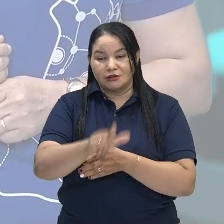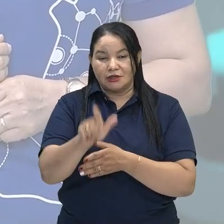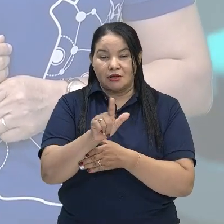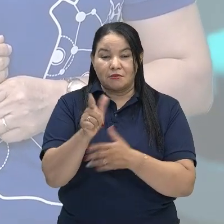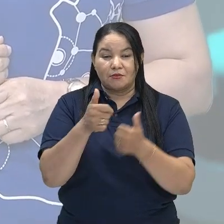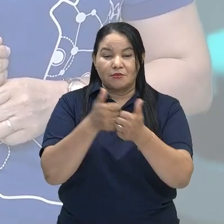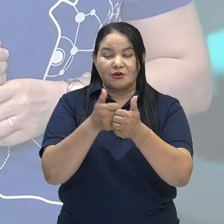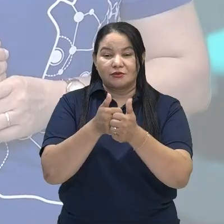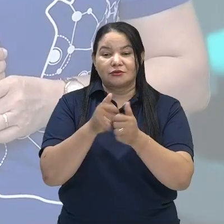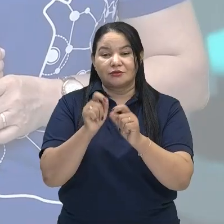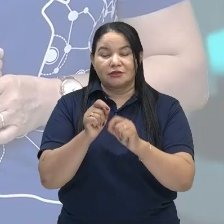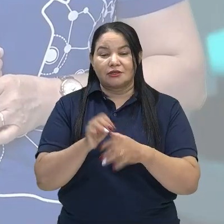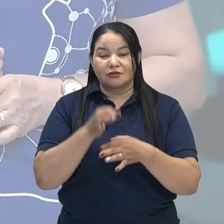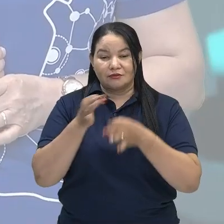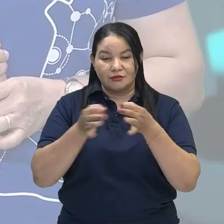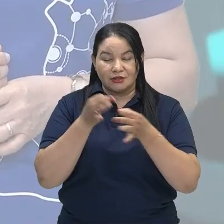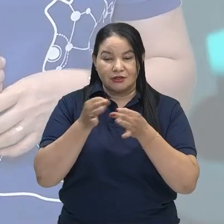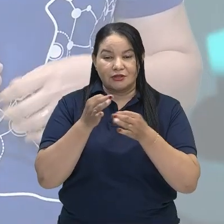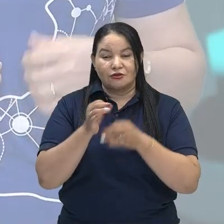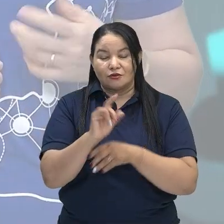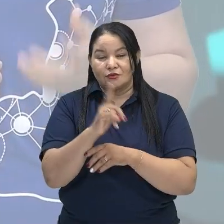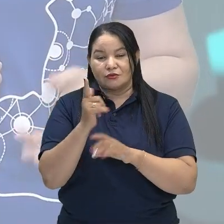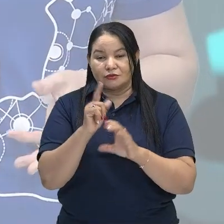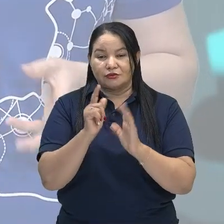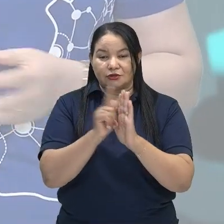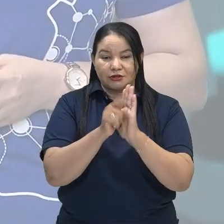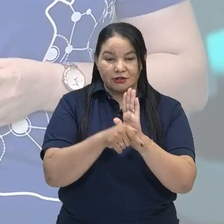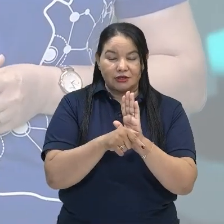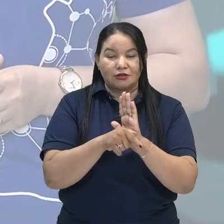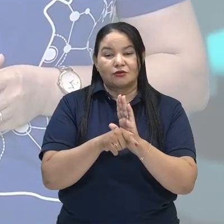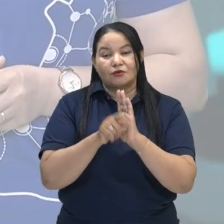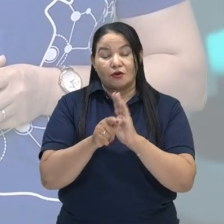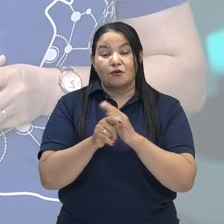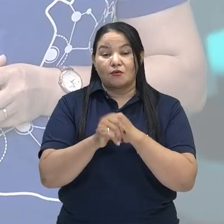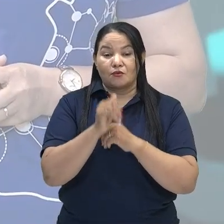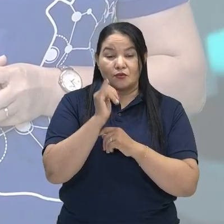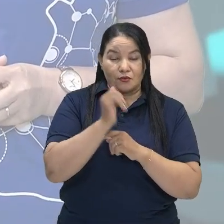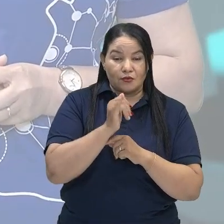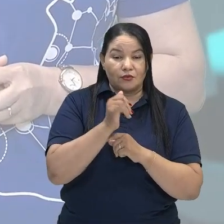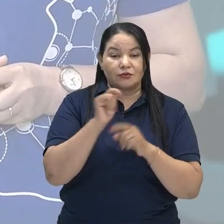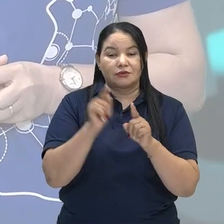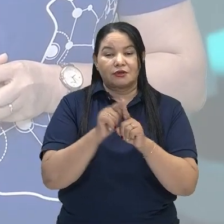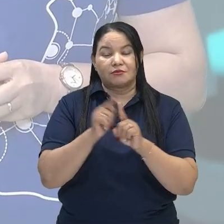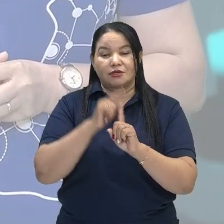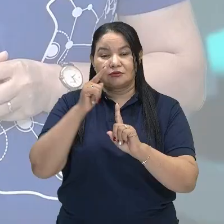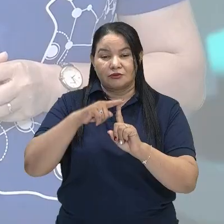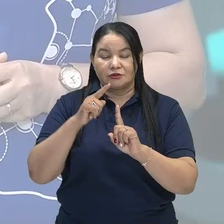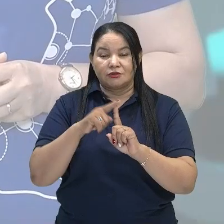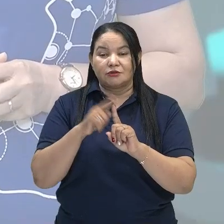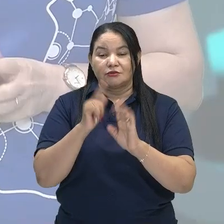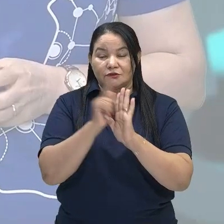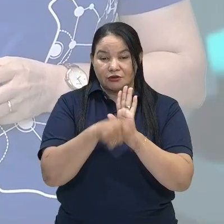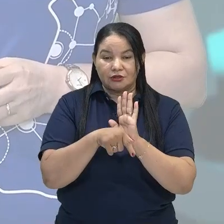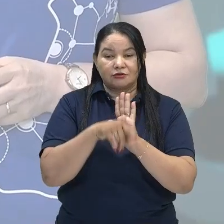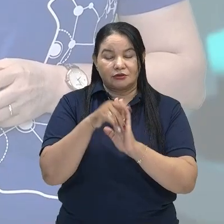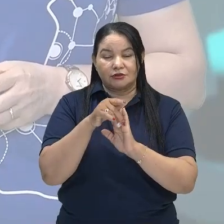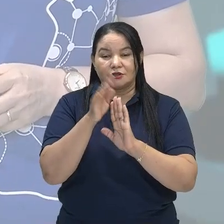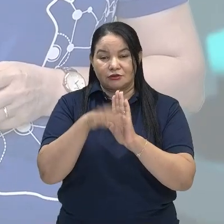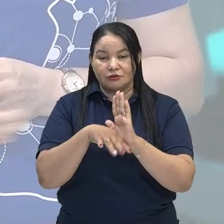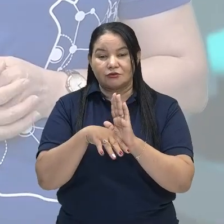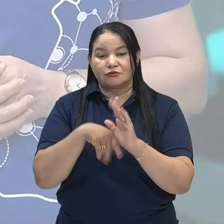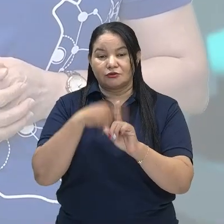vezes das características dos outros gêneros, como o conto, que também é um gênero textual, narrativo, do